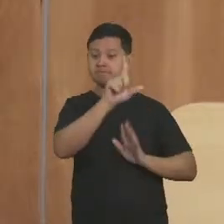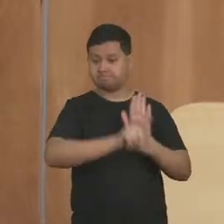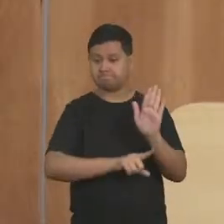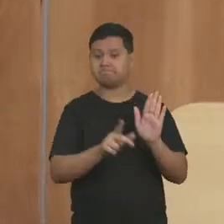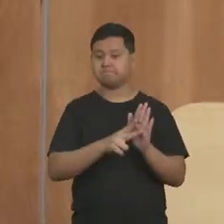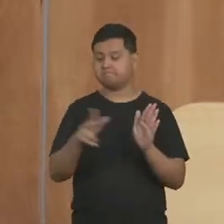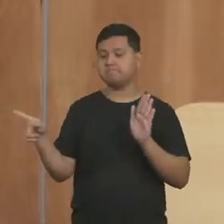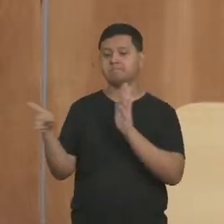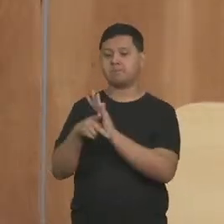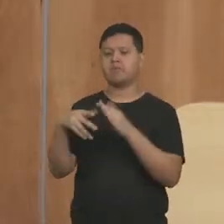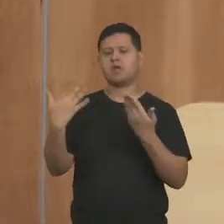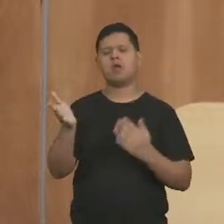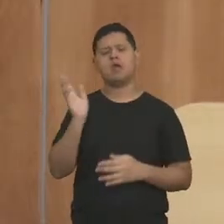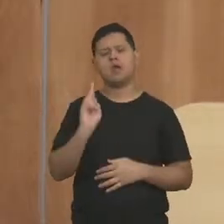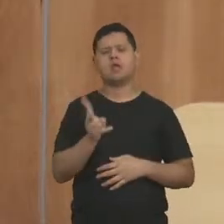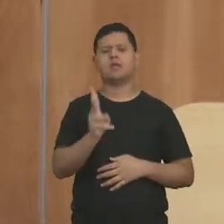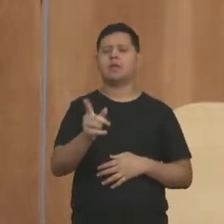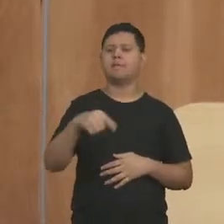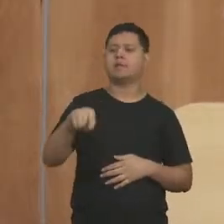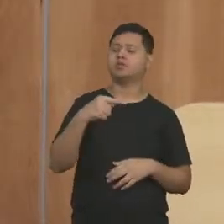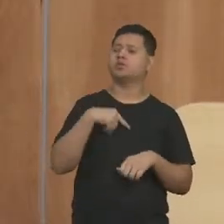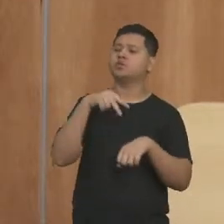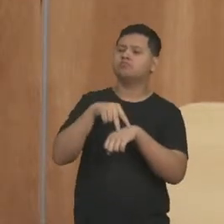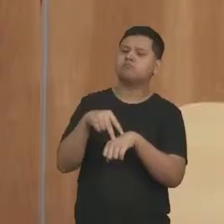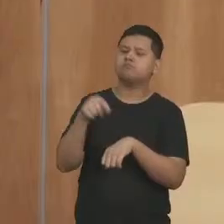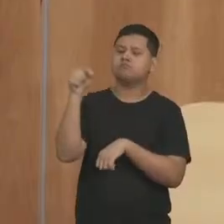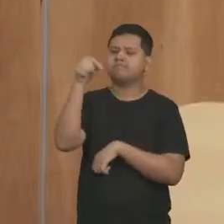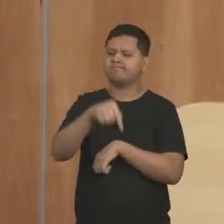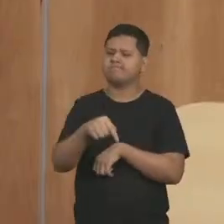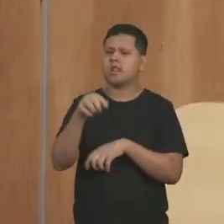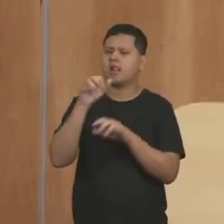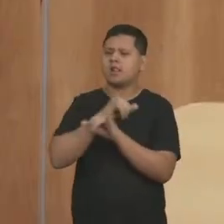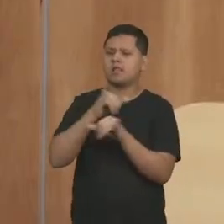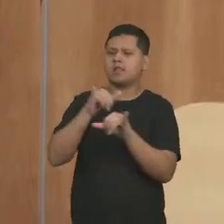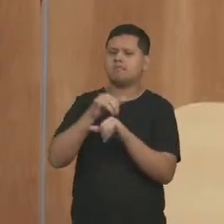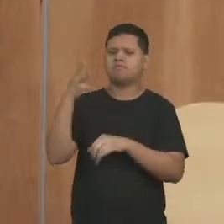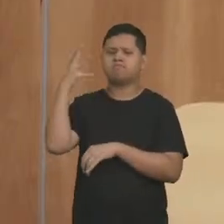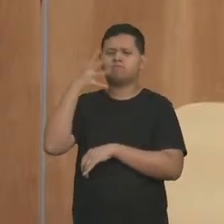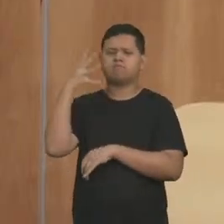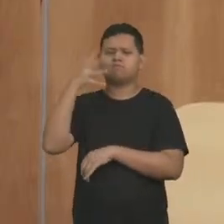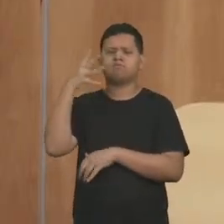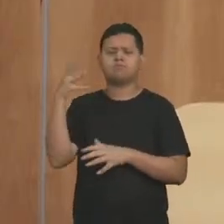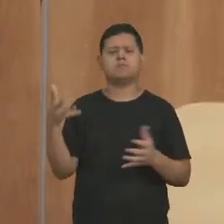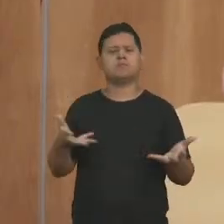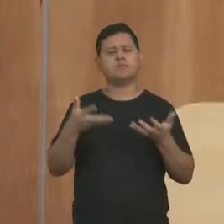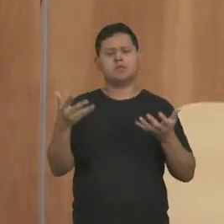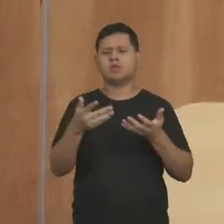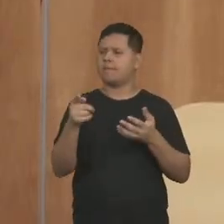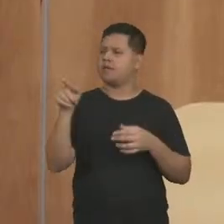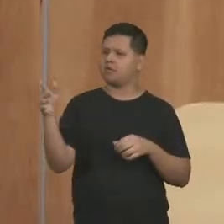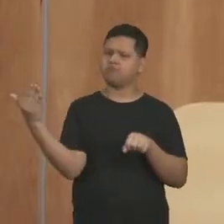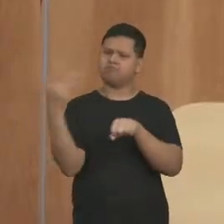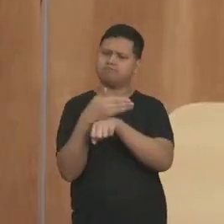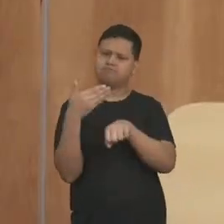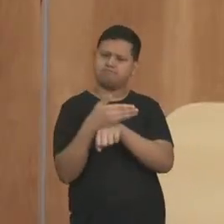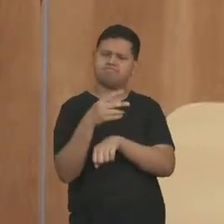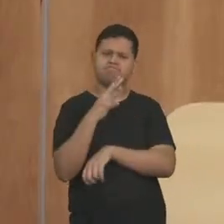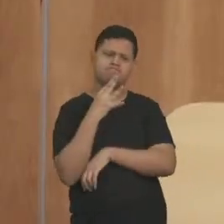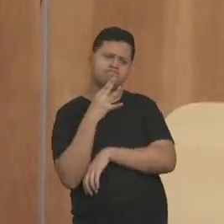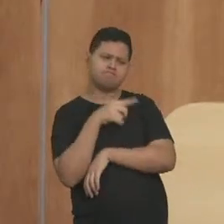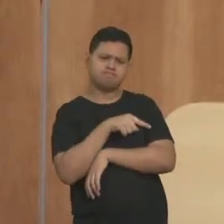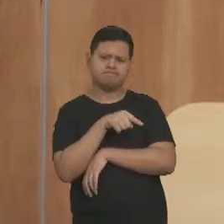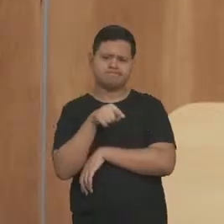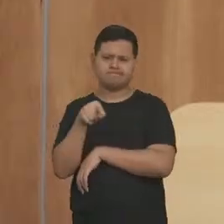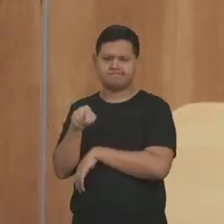Então, cada vez mais devemos propor e promover que a população possa conhecer